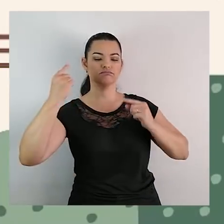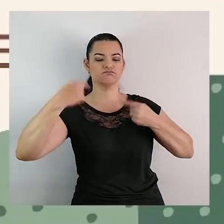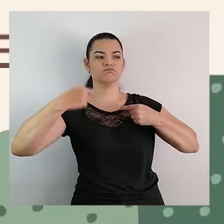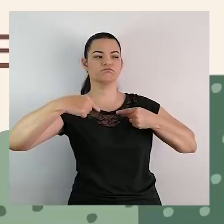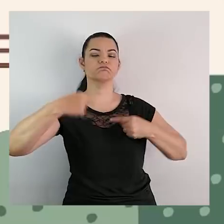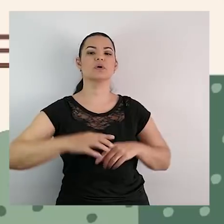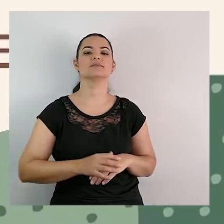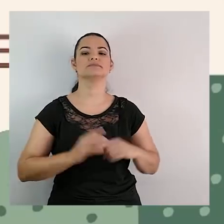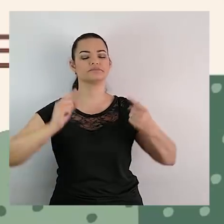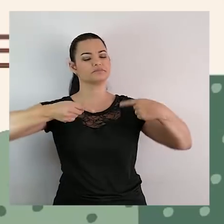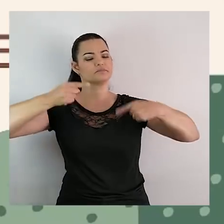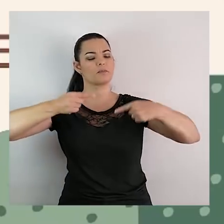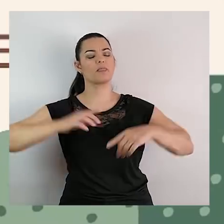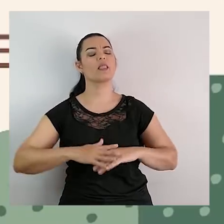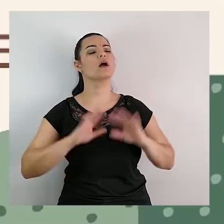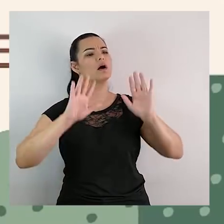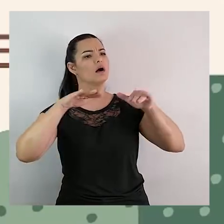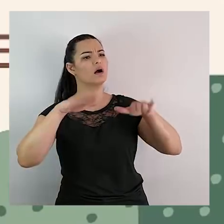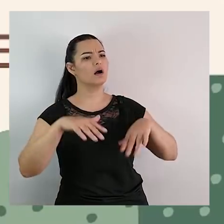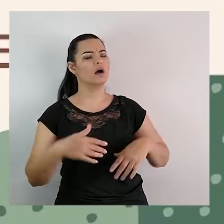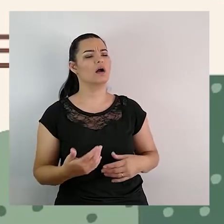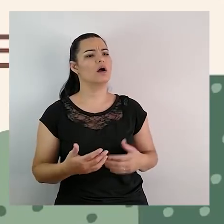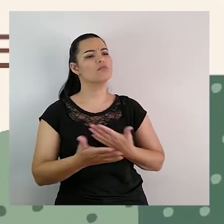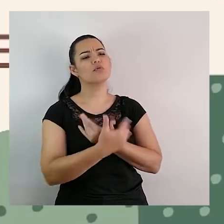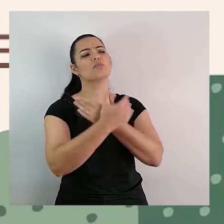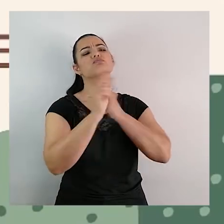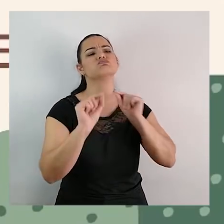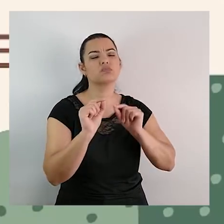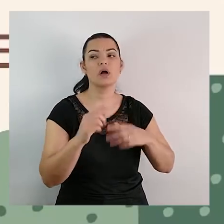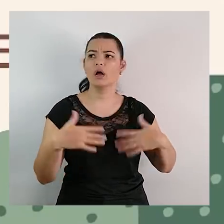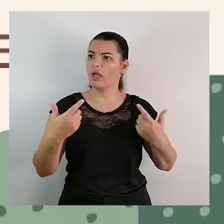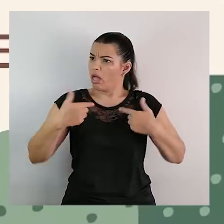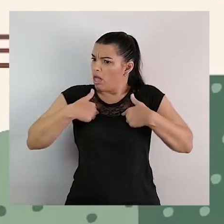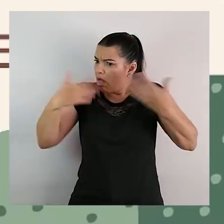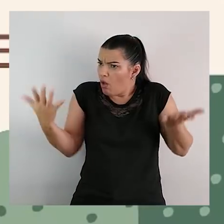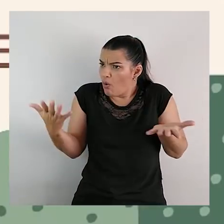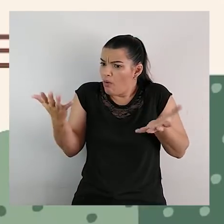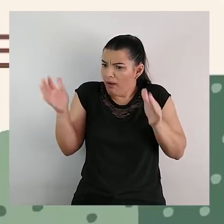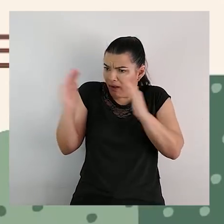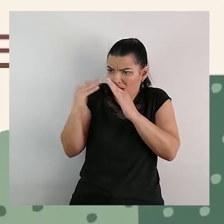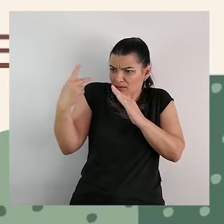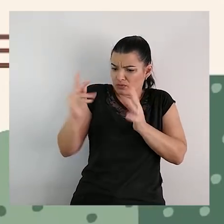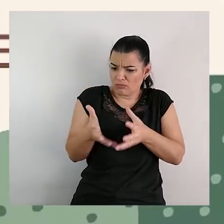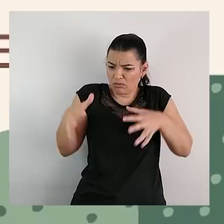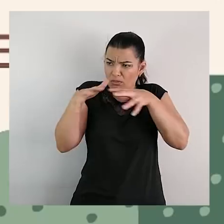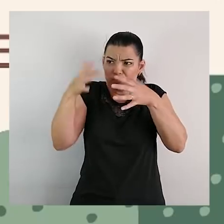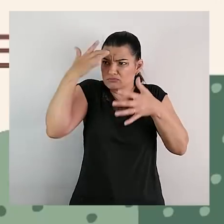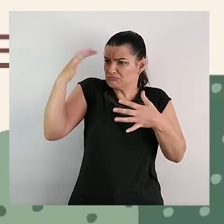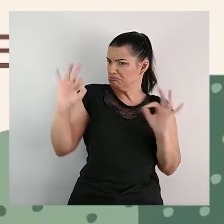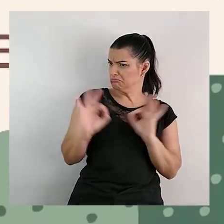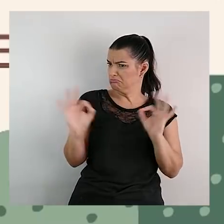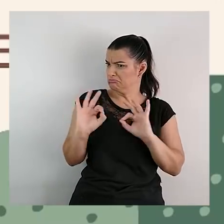borboleta. Dona Abelha, eu nem sei onde é a colmeia.